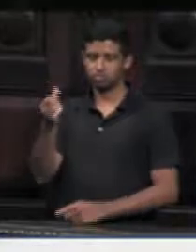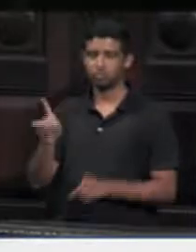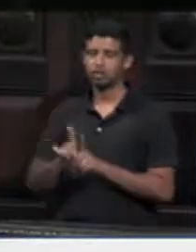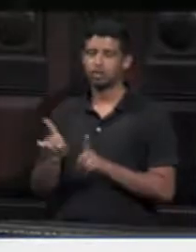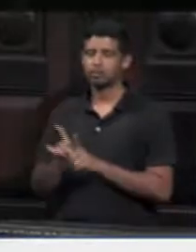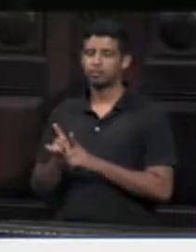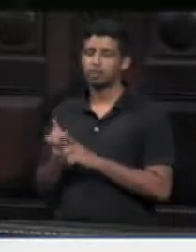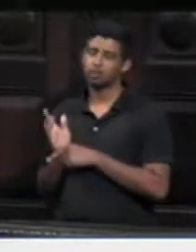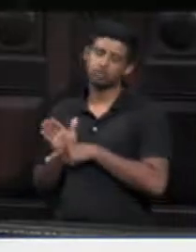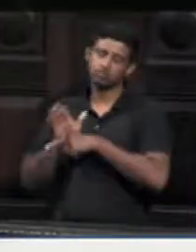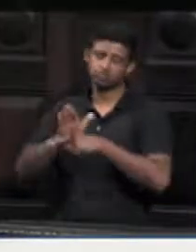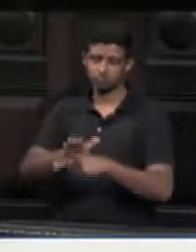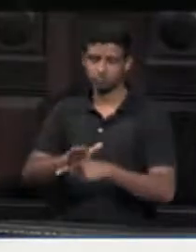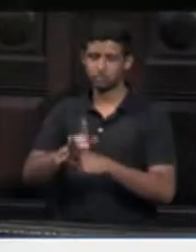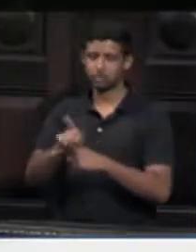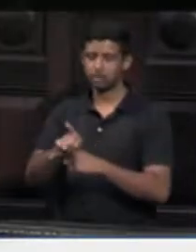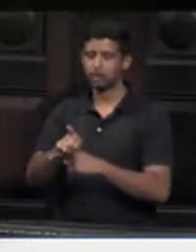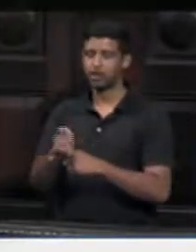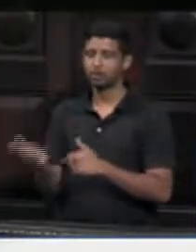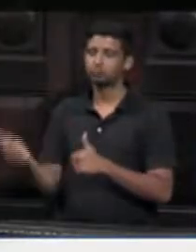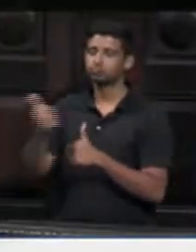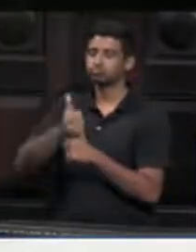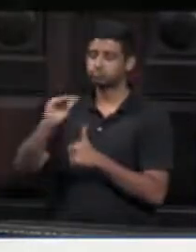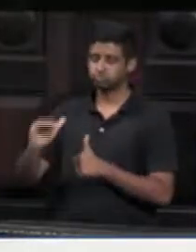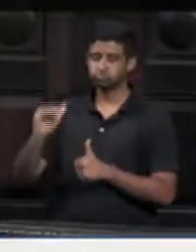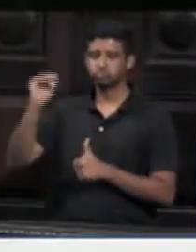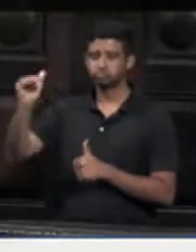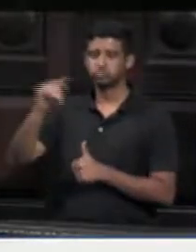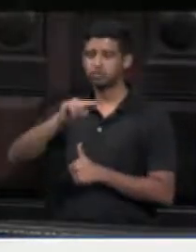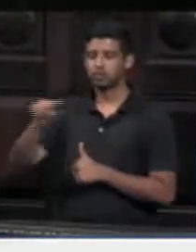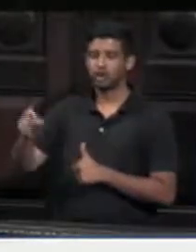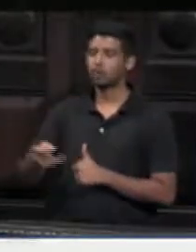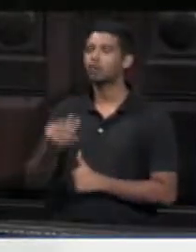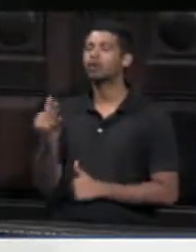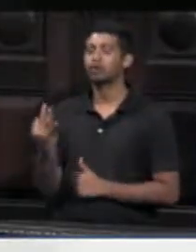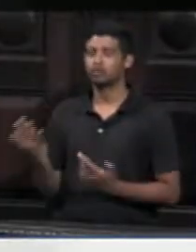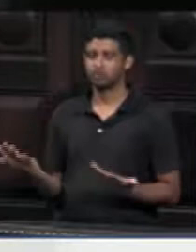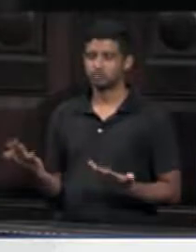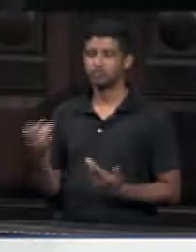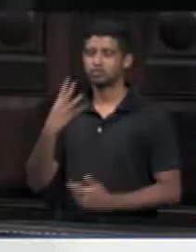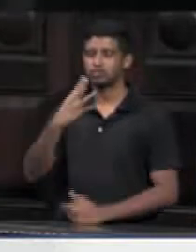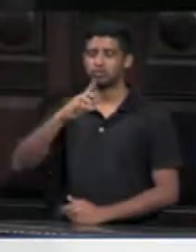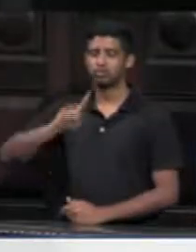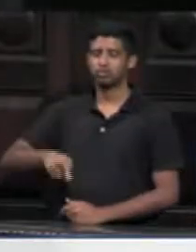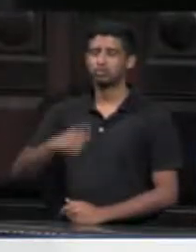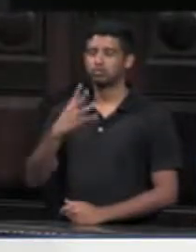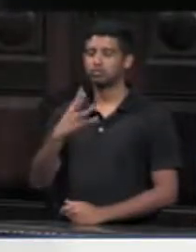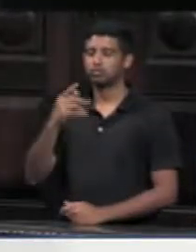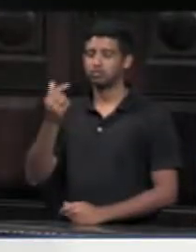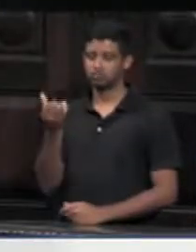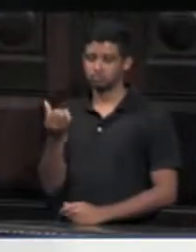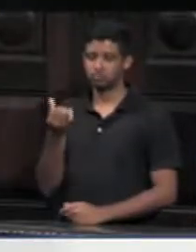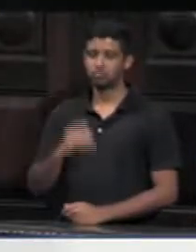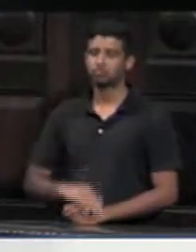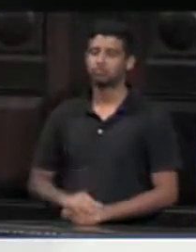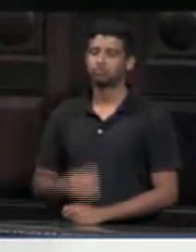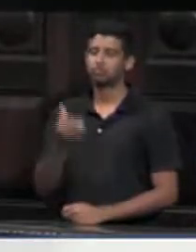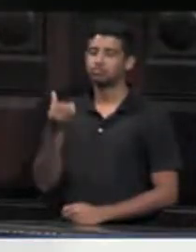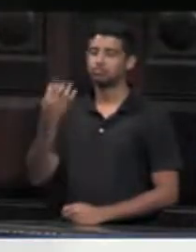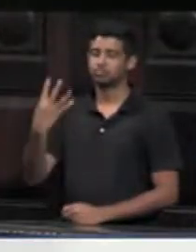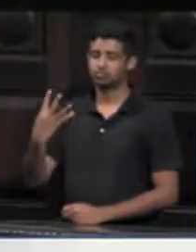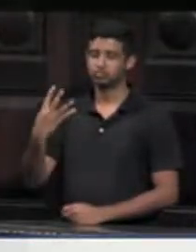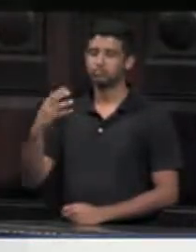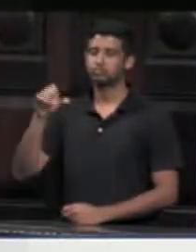emendas com subemendas aglutinativas, emendas 4, 46,